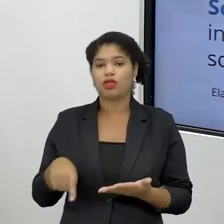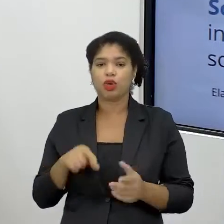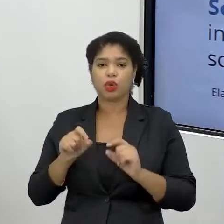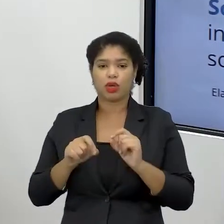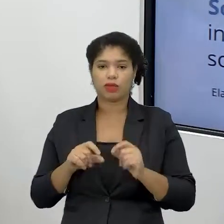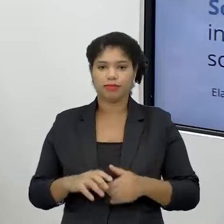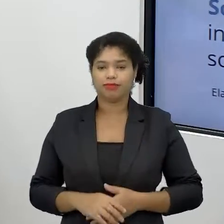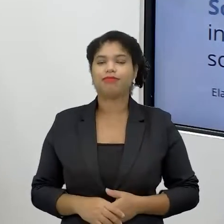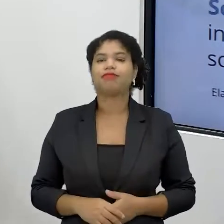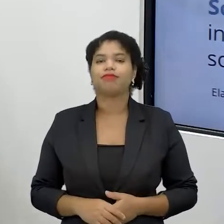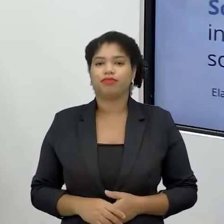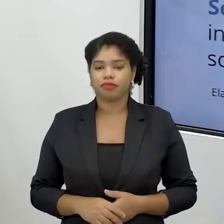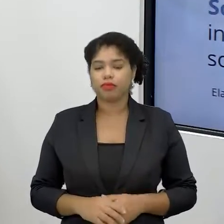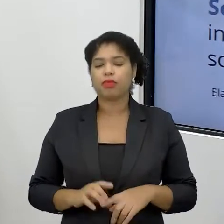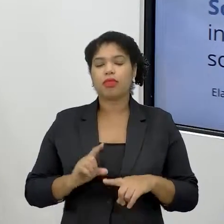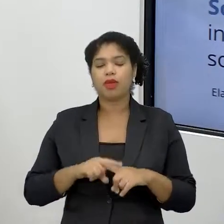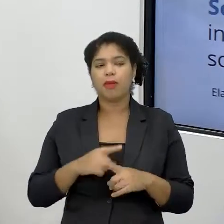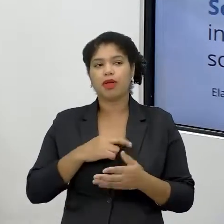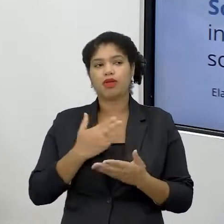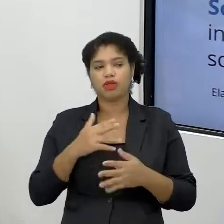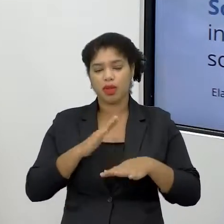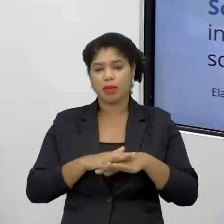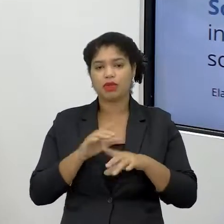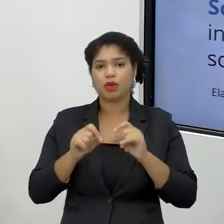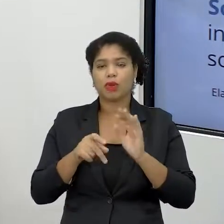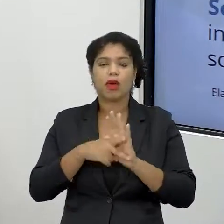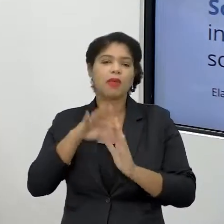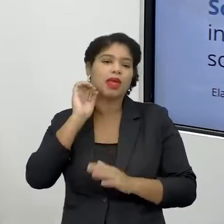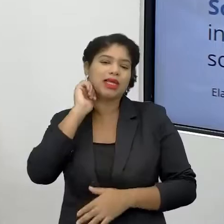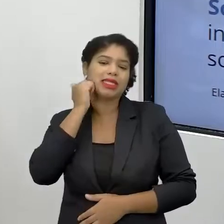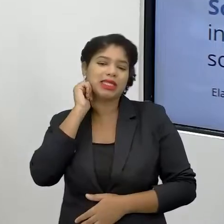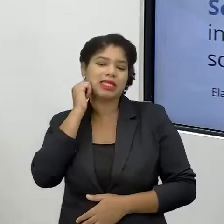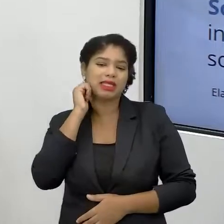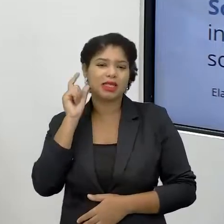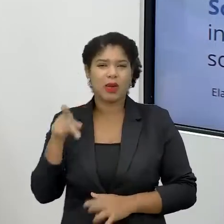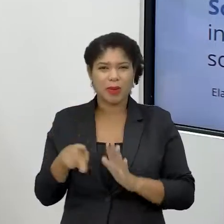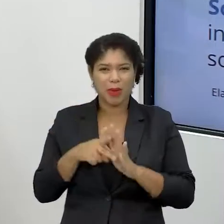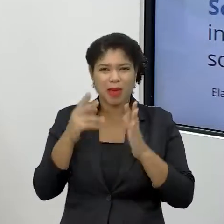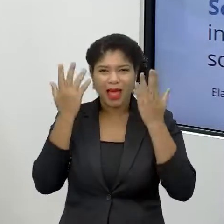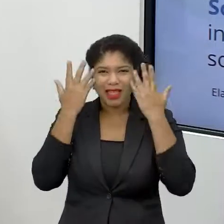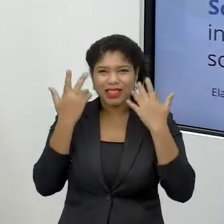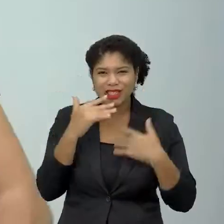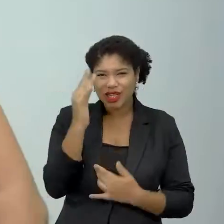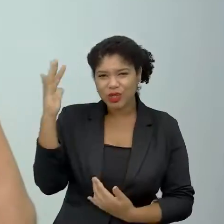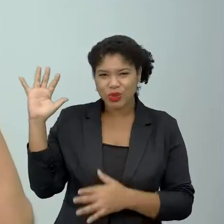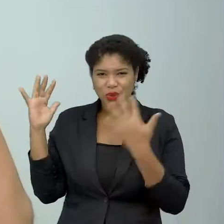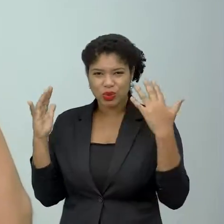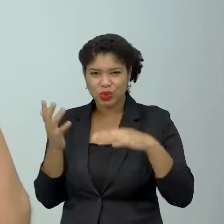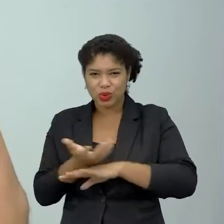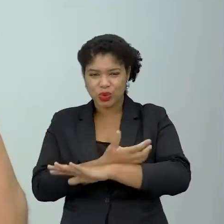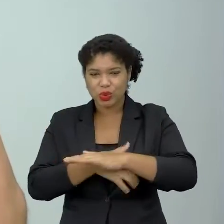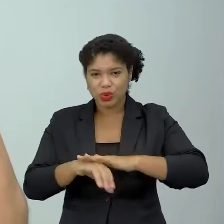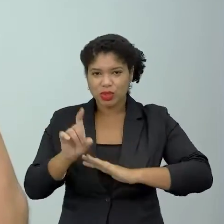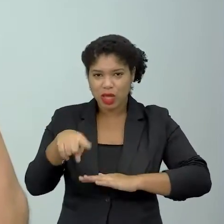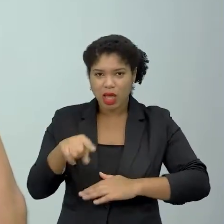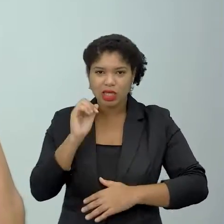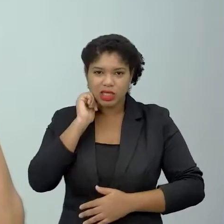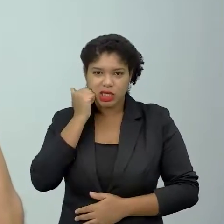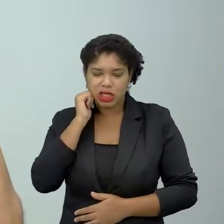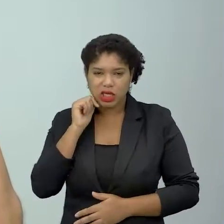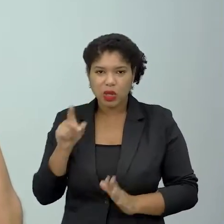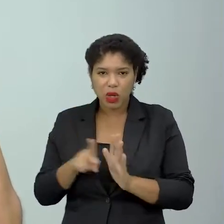que muitas vezes a gente só vê as ciências como as ciências da natureza. Ah, isso é legal. Porque quando a gente fala